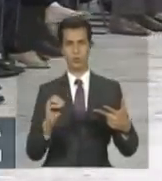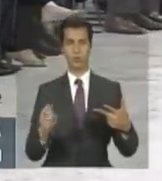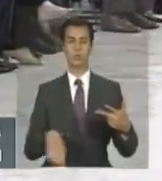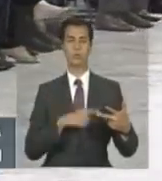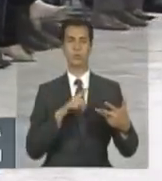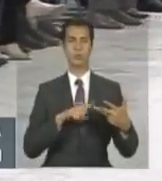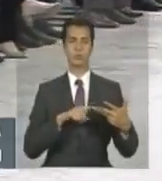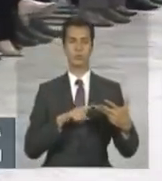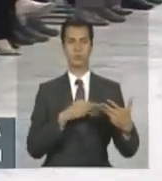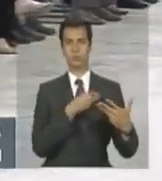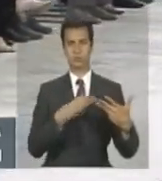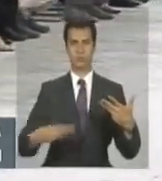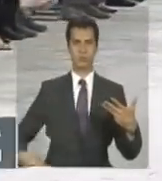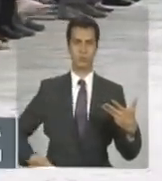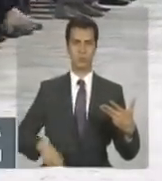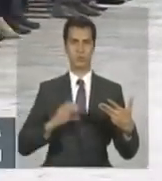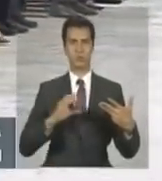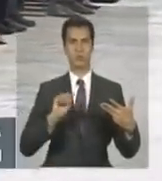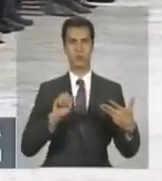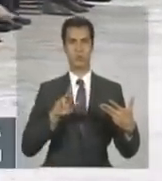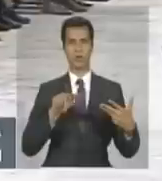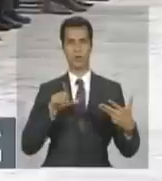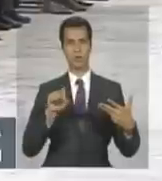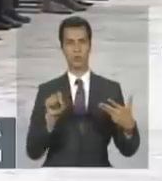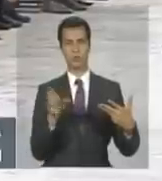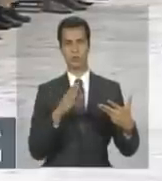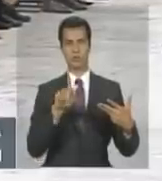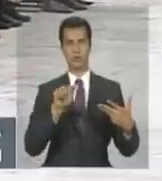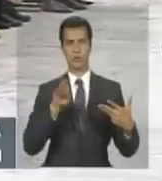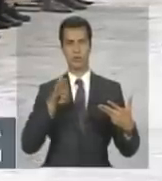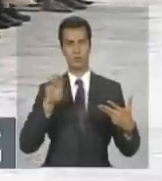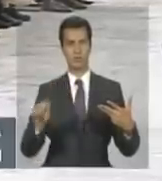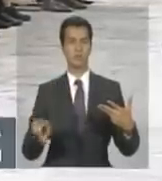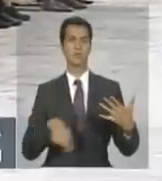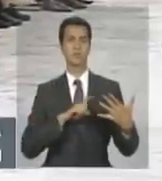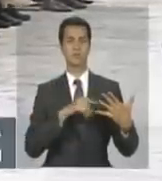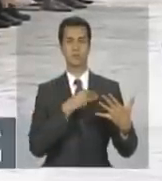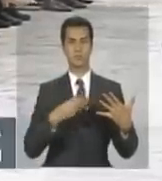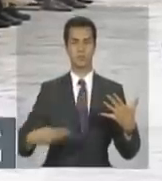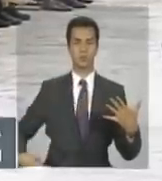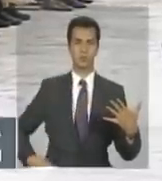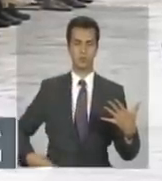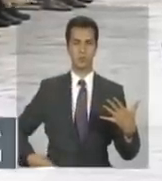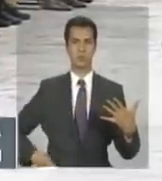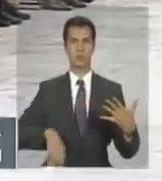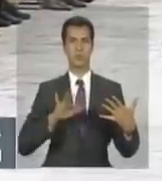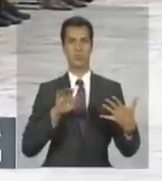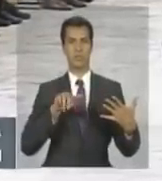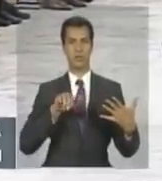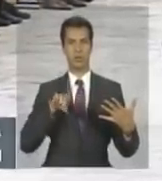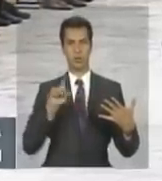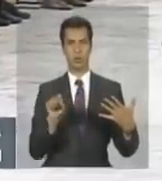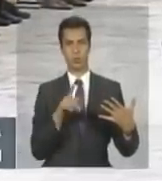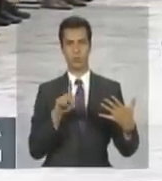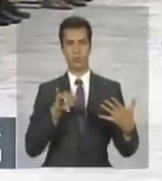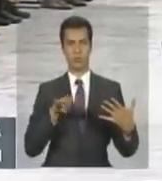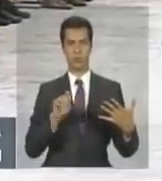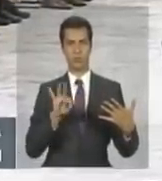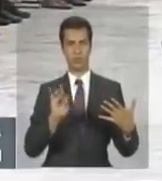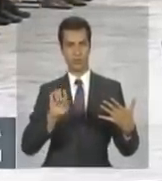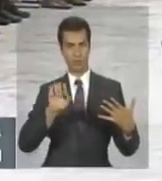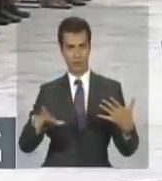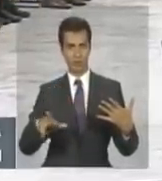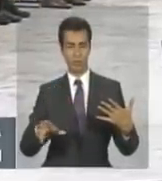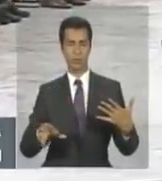Trabalho, ministro Carlos Gabas, interino da Previdência, ministro Fernando Pimentel, do Desenvolvimento,